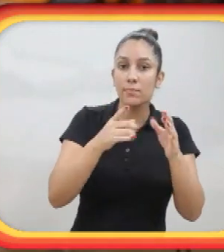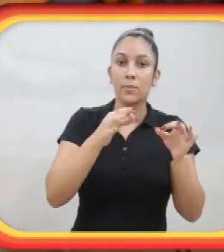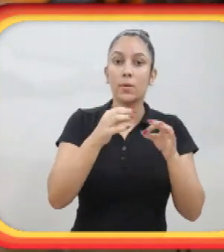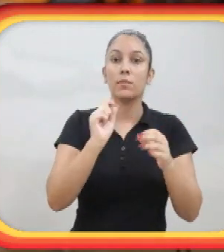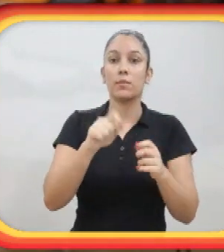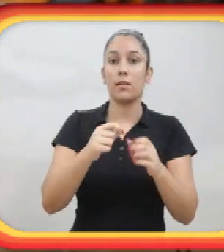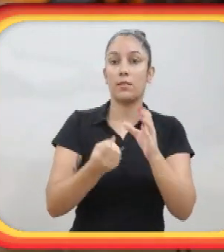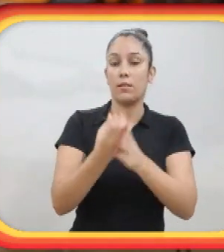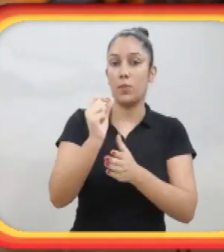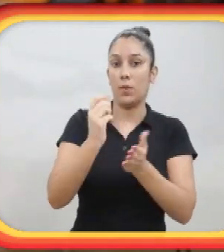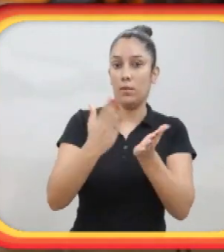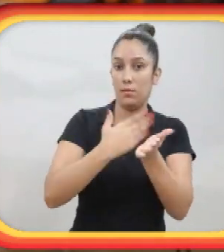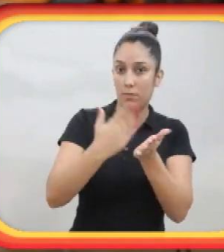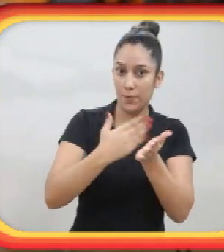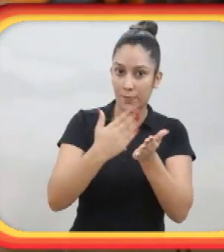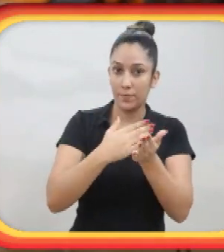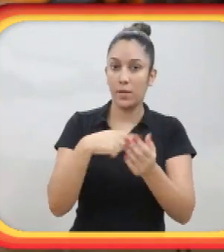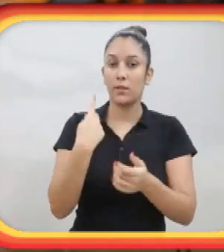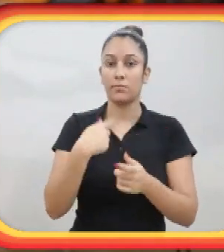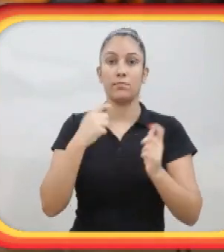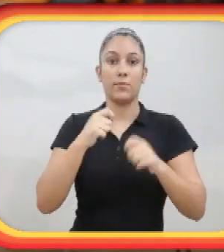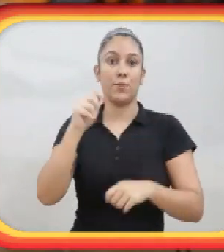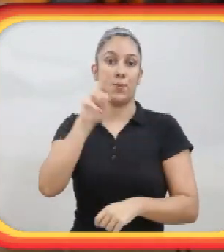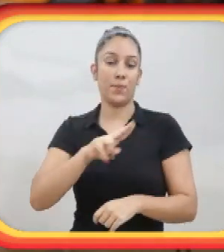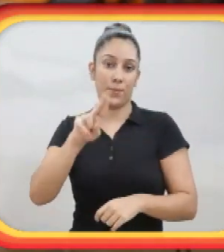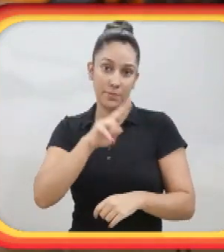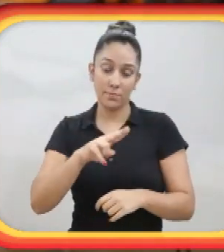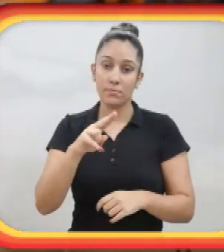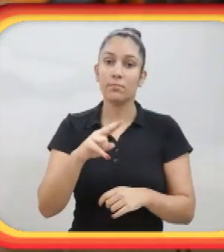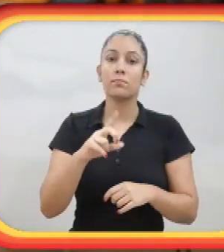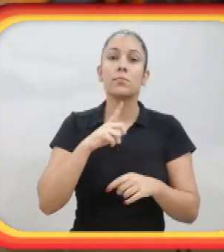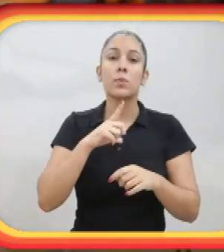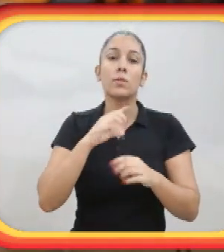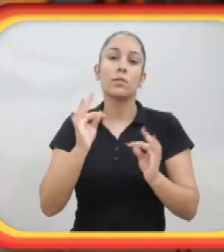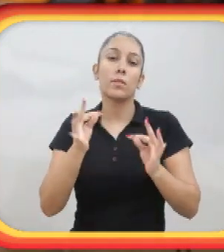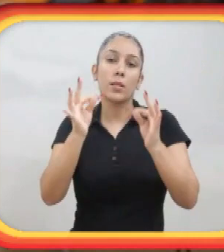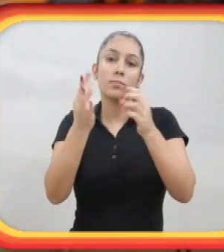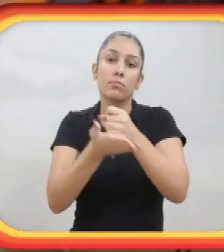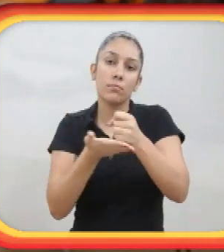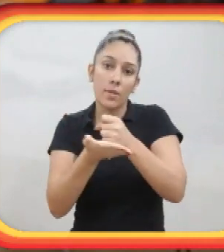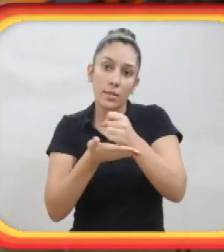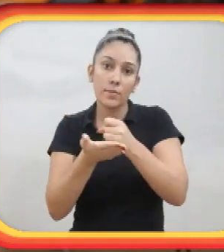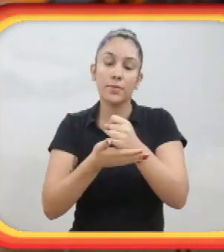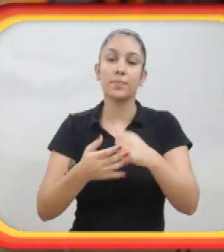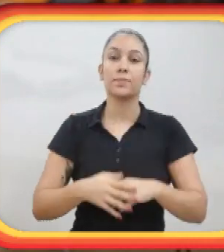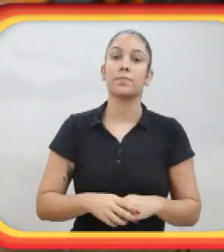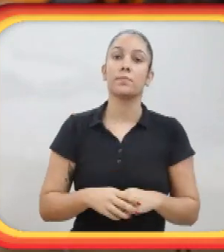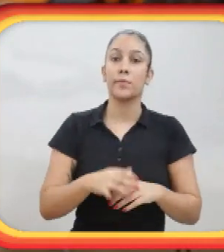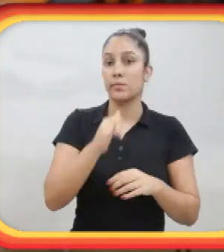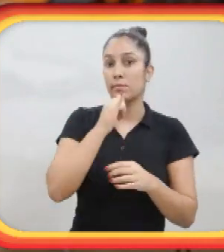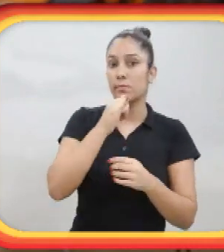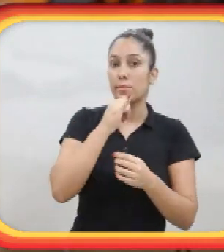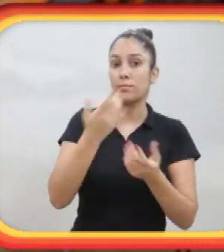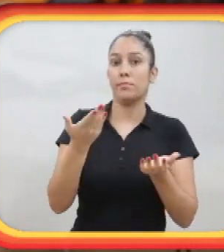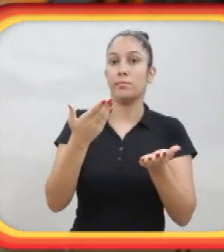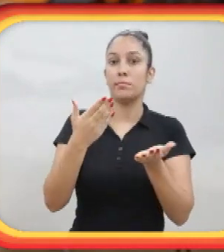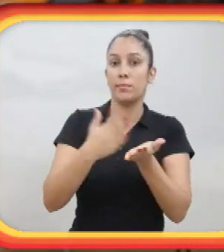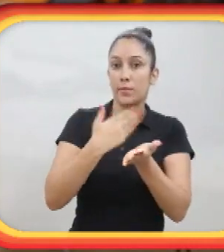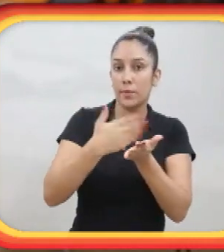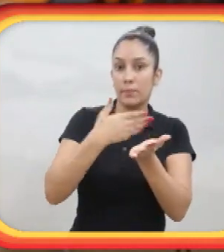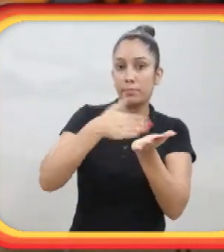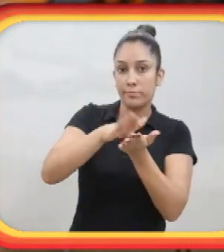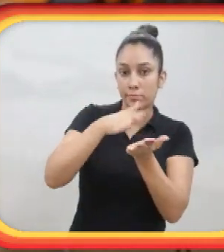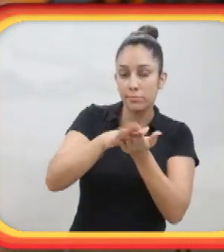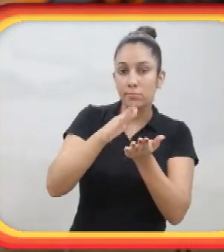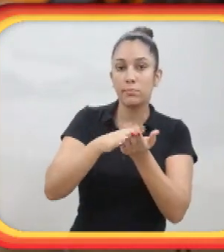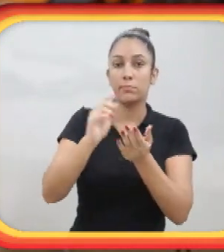várias funções comunicativas e ele é organizado em pranchas que são agrupadas em um livro que a gente pode utilizar